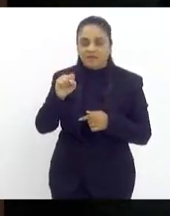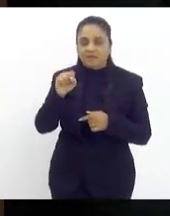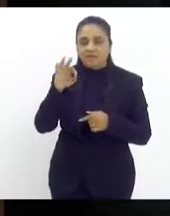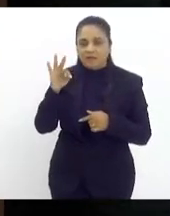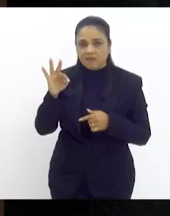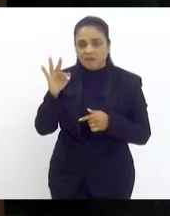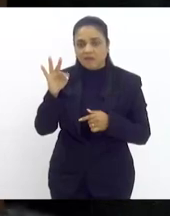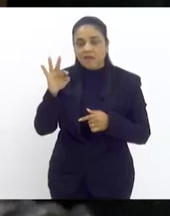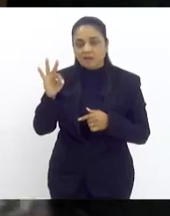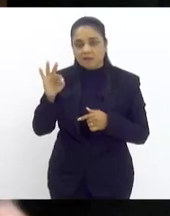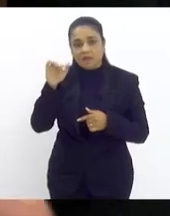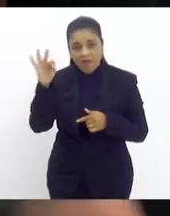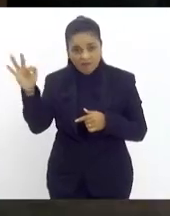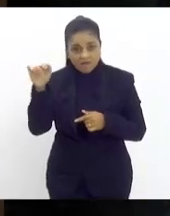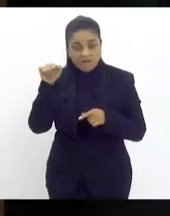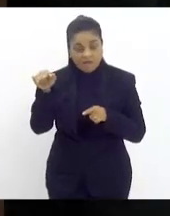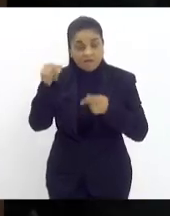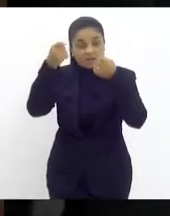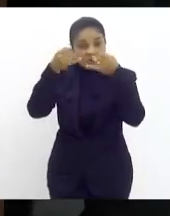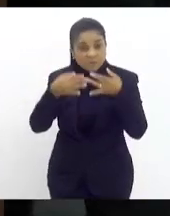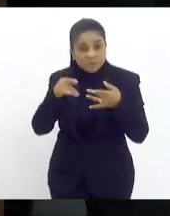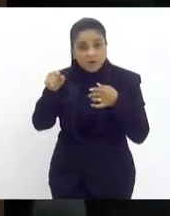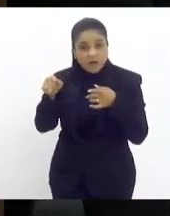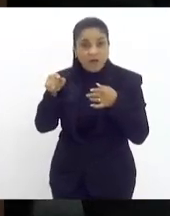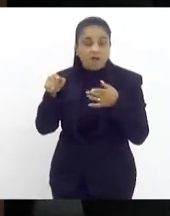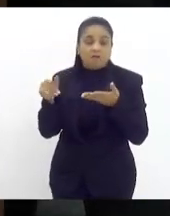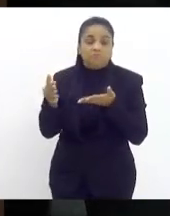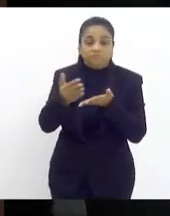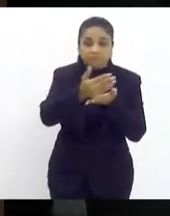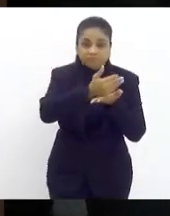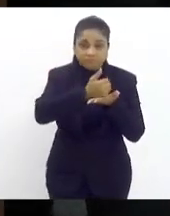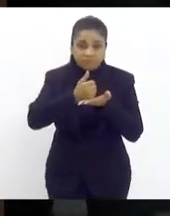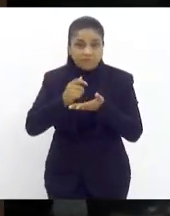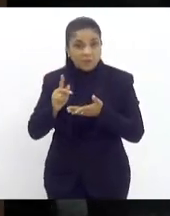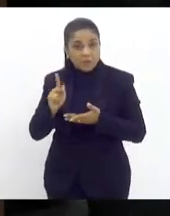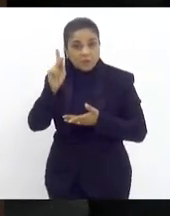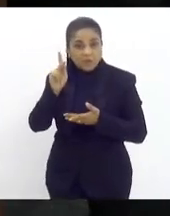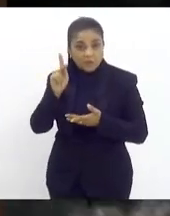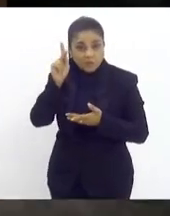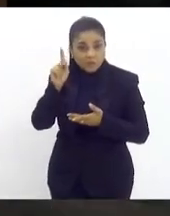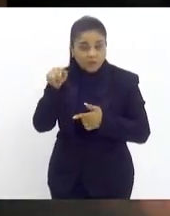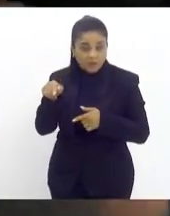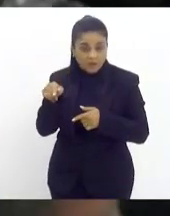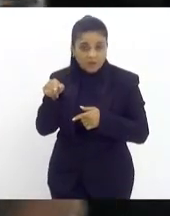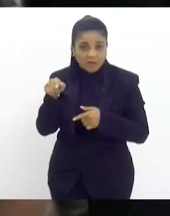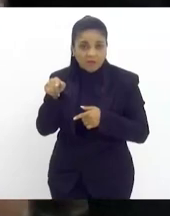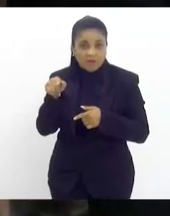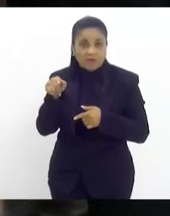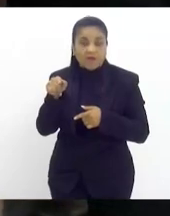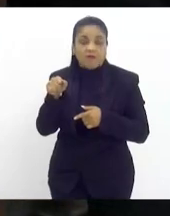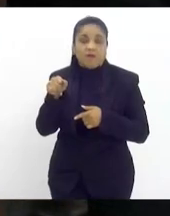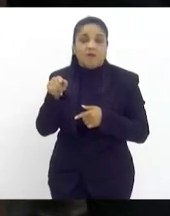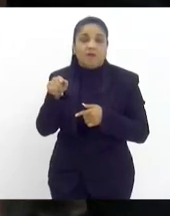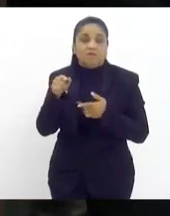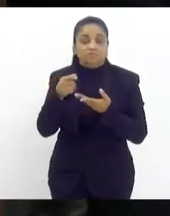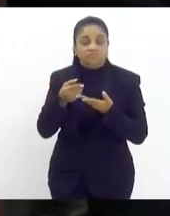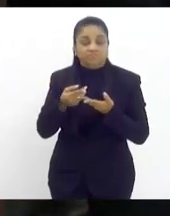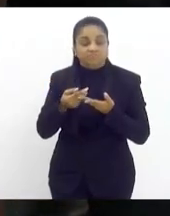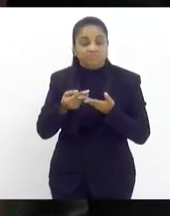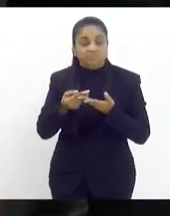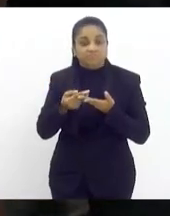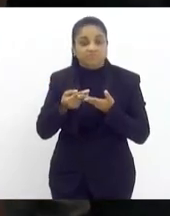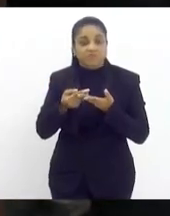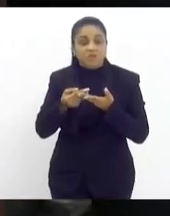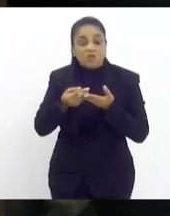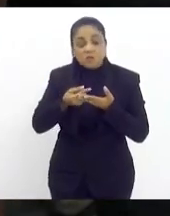na construção quando mandou tributar o petróleo o refino do petróleo no destino e não